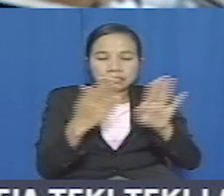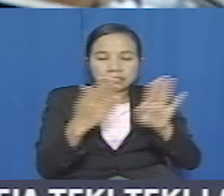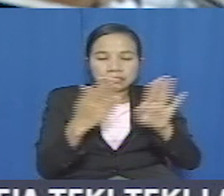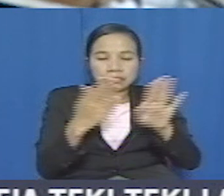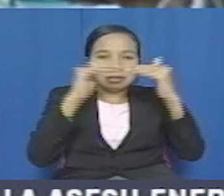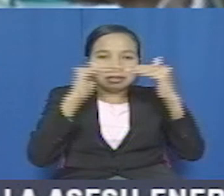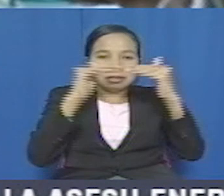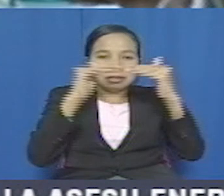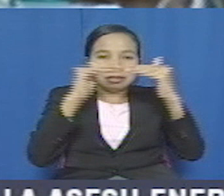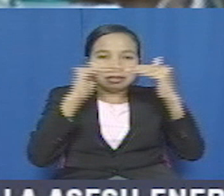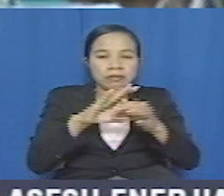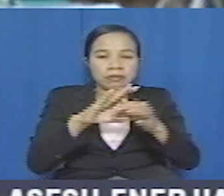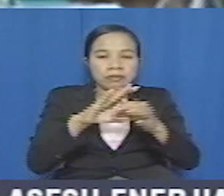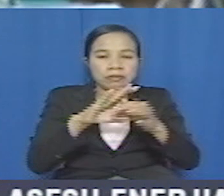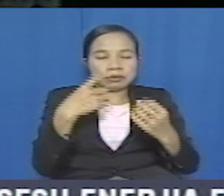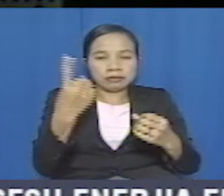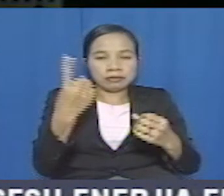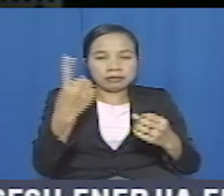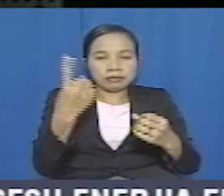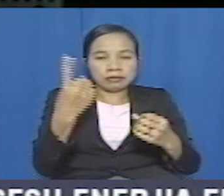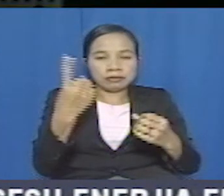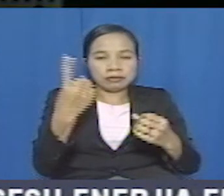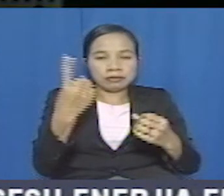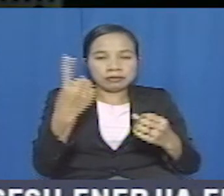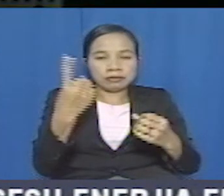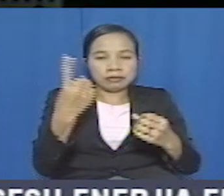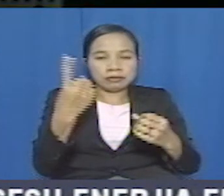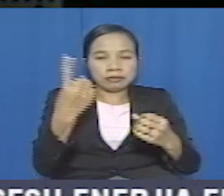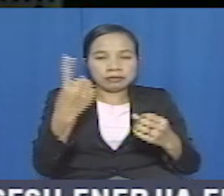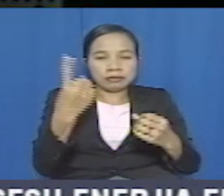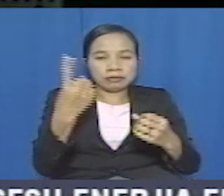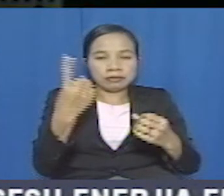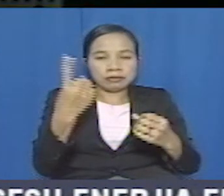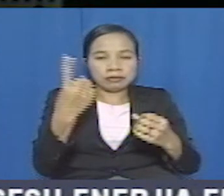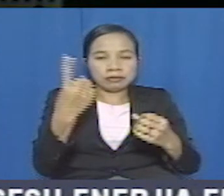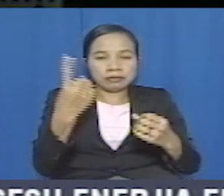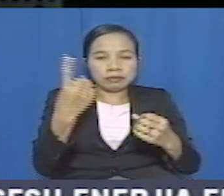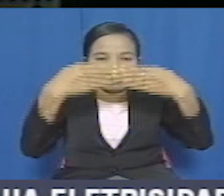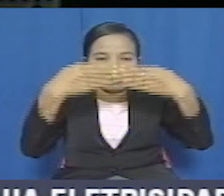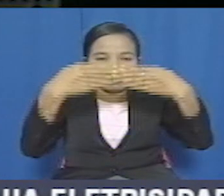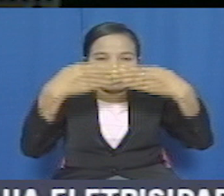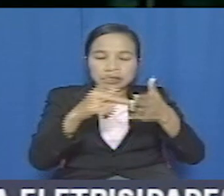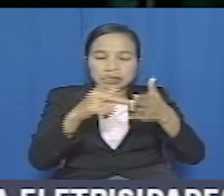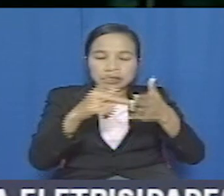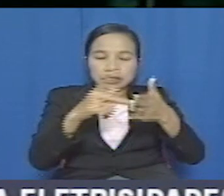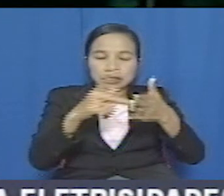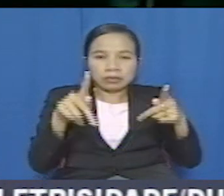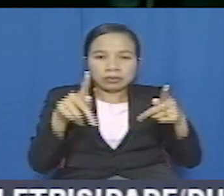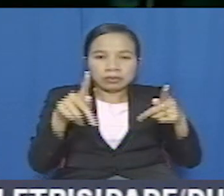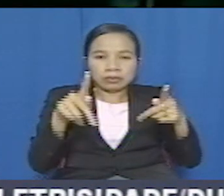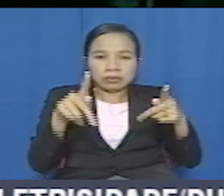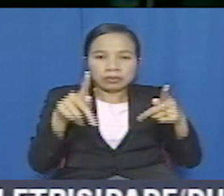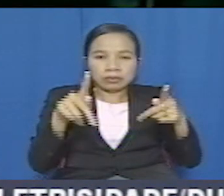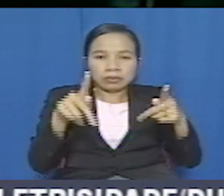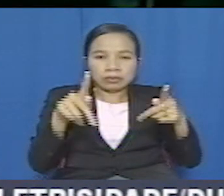plenária, membro Comissão Permanente, Suzere Governo, atuselo equipa linha frente, halo pagamento ba companhia